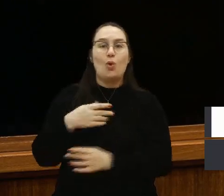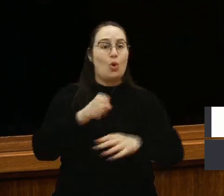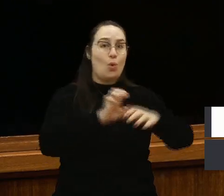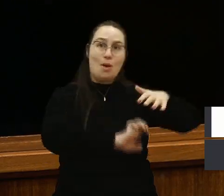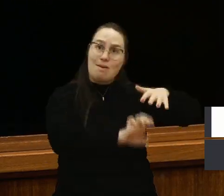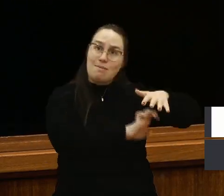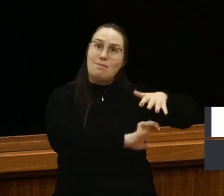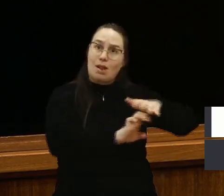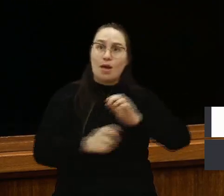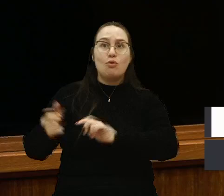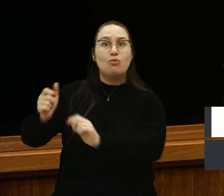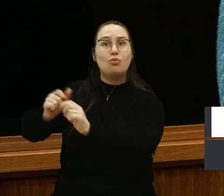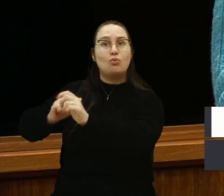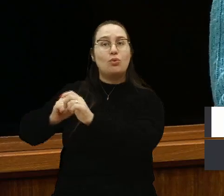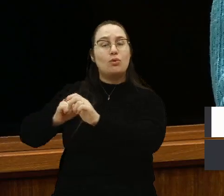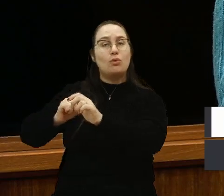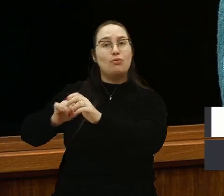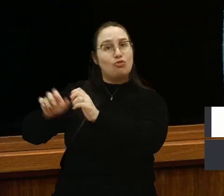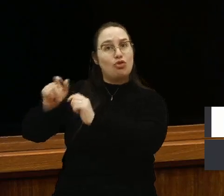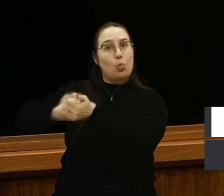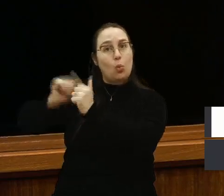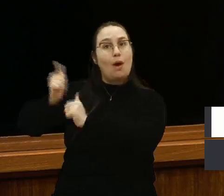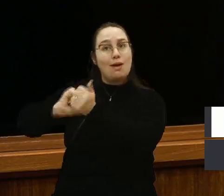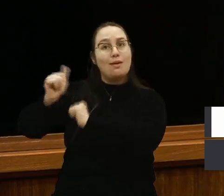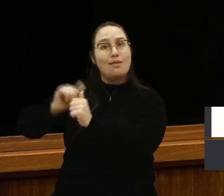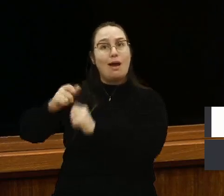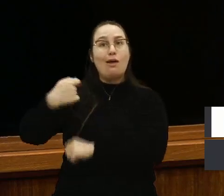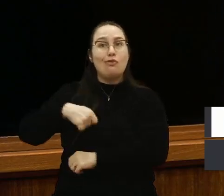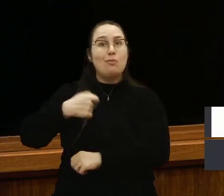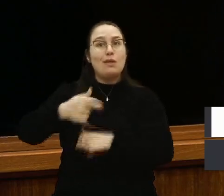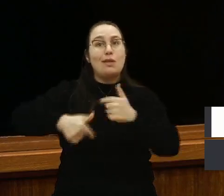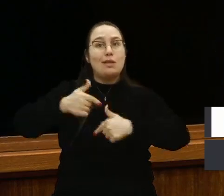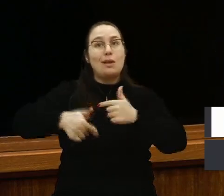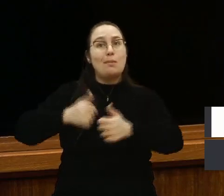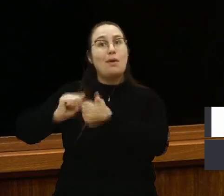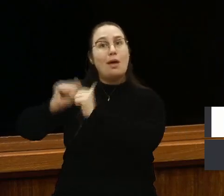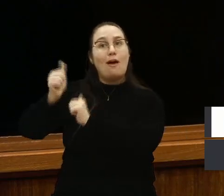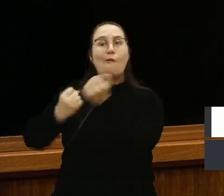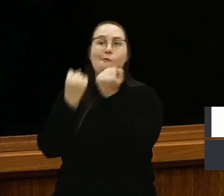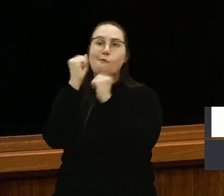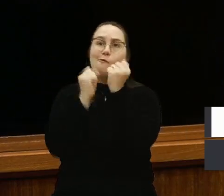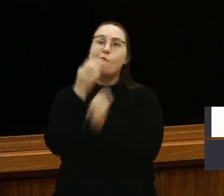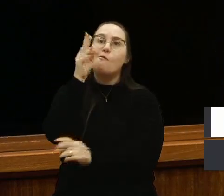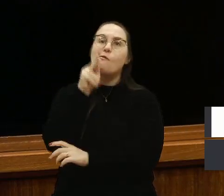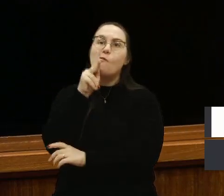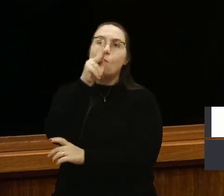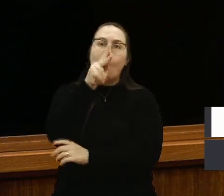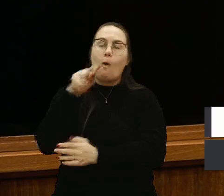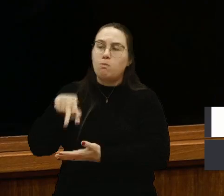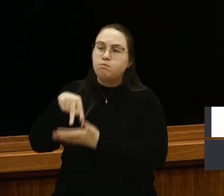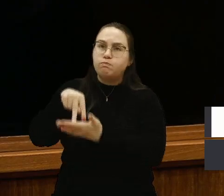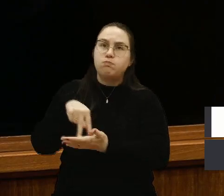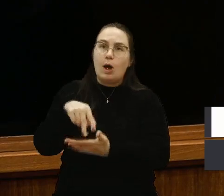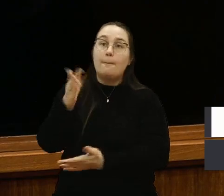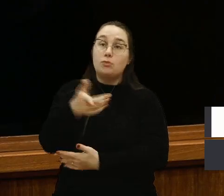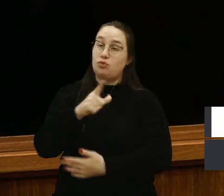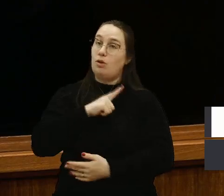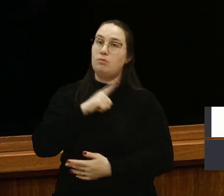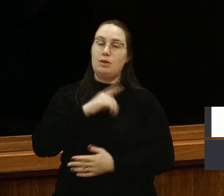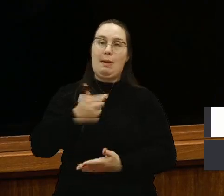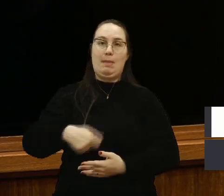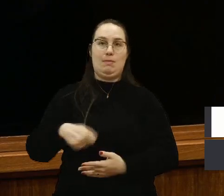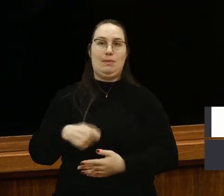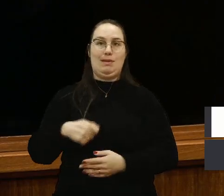qualidade para as pessoas que moram aqui. E para ter emprego de qualidade, nós sabemos que precisamos ter indústrias fortes, né? A nossa cidade já tem, mas a gente